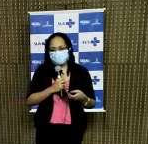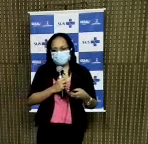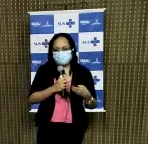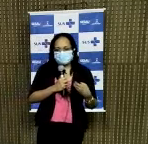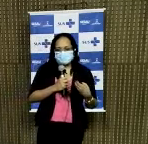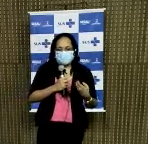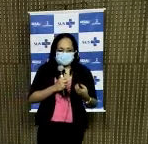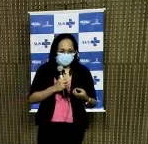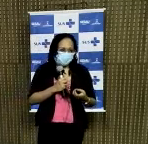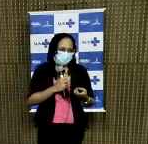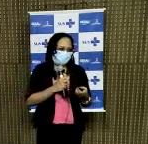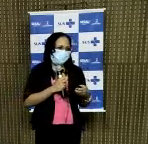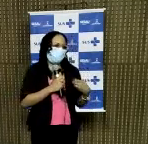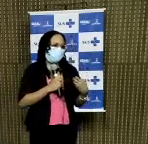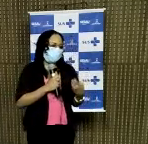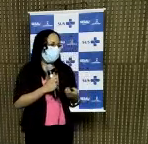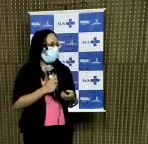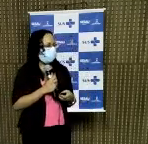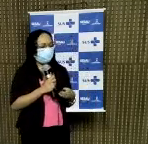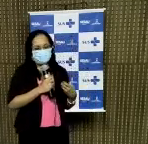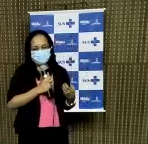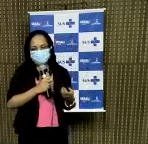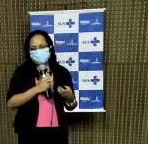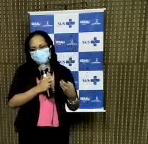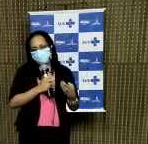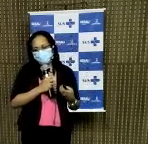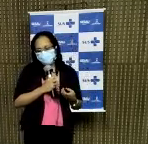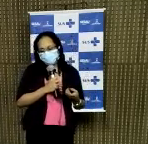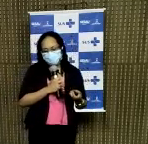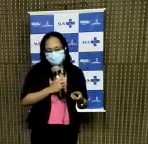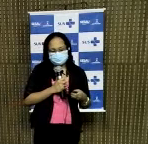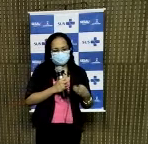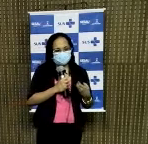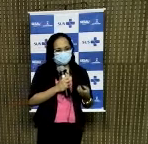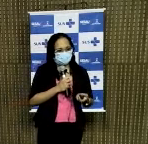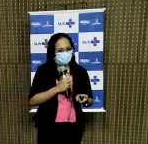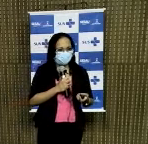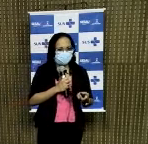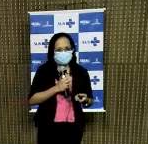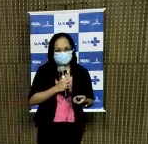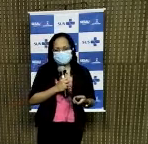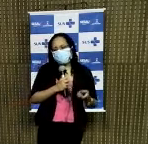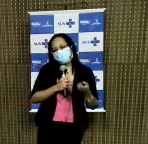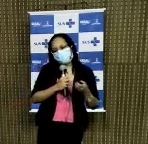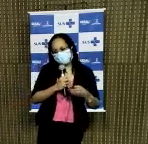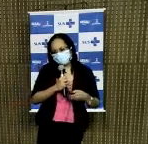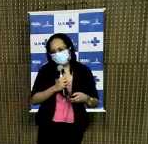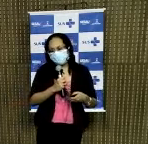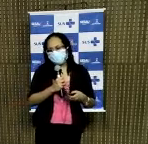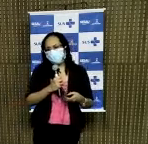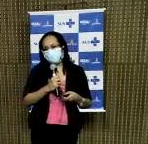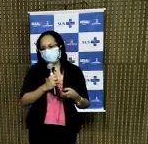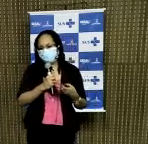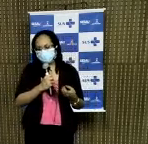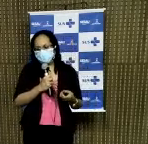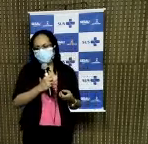já temos 4 pacientes, né, que fazem o tratamento para o HIV, compartilhado,